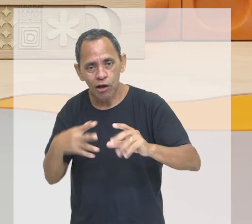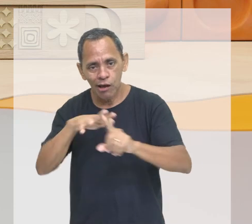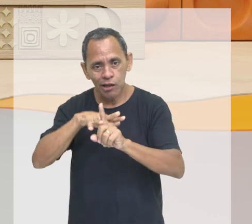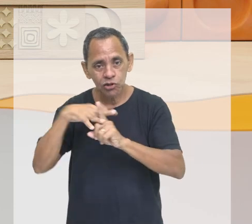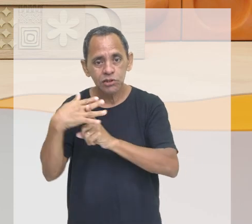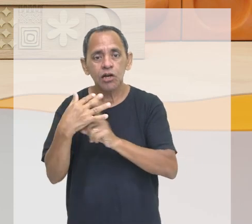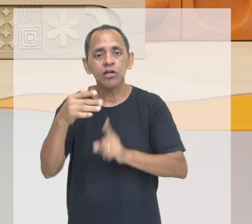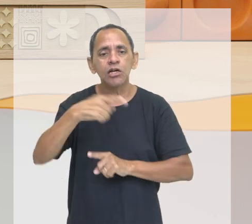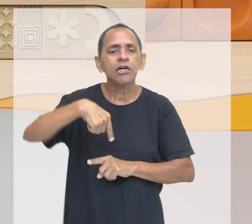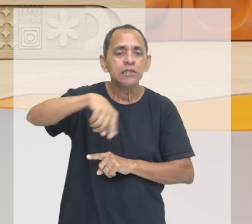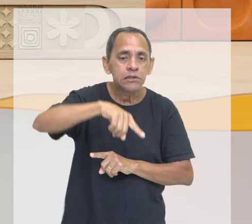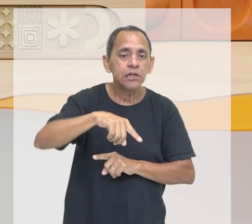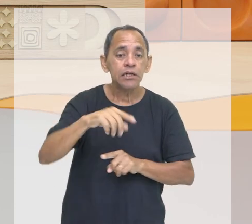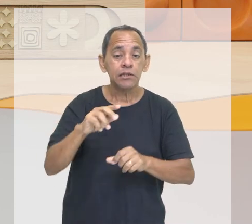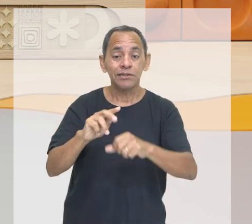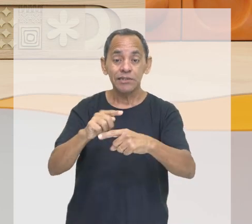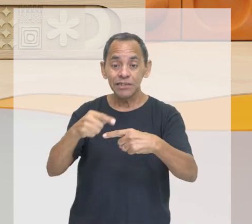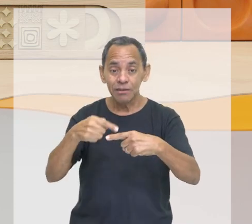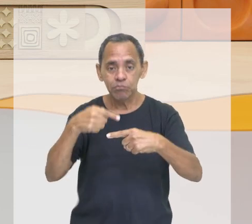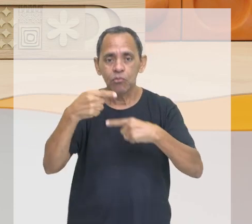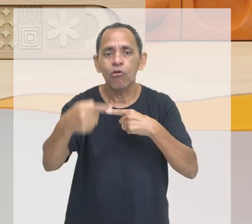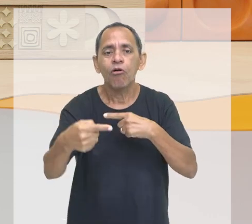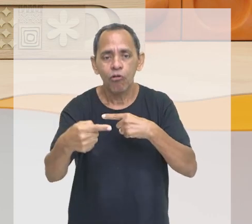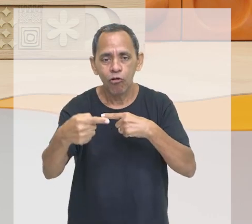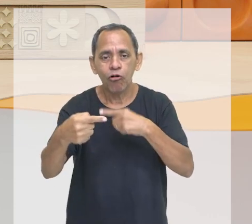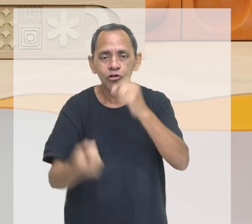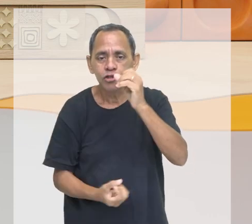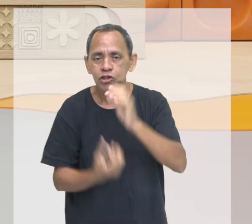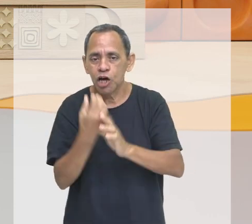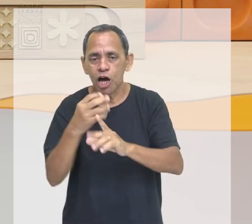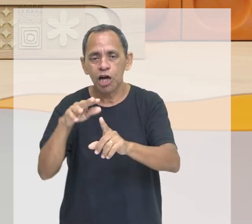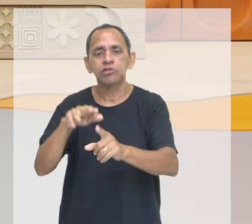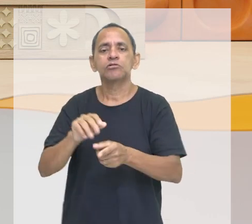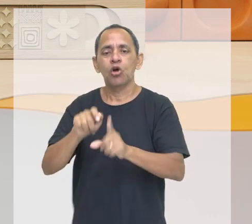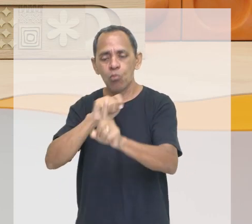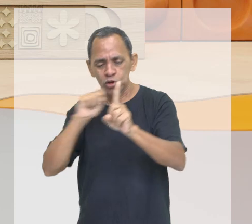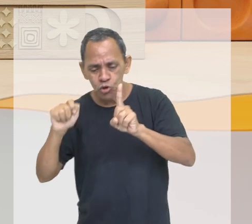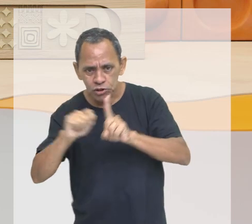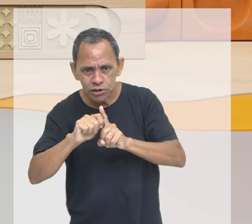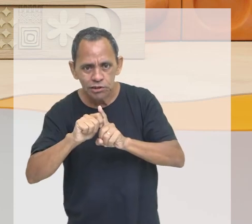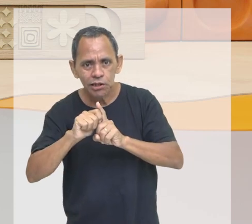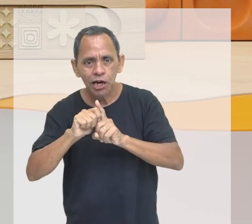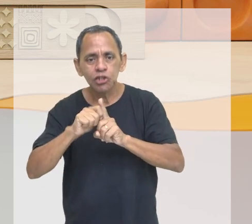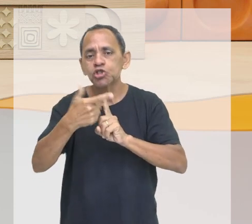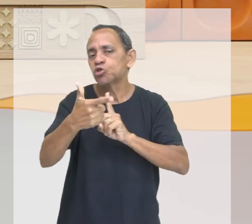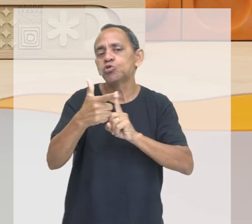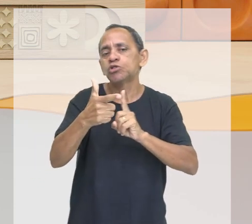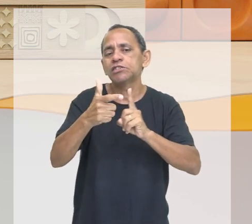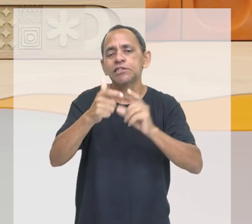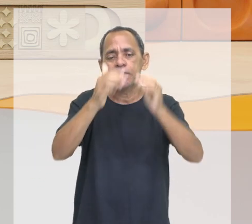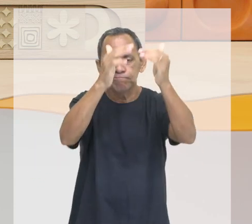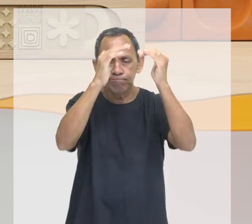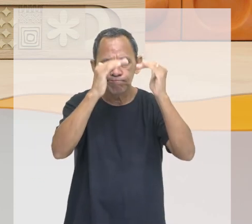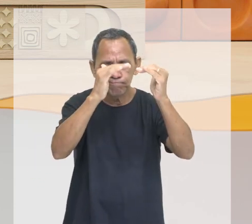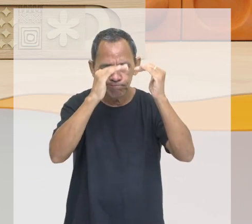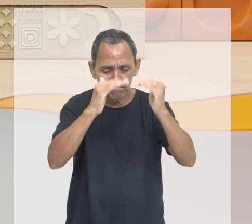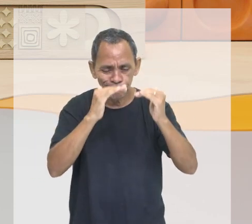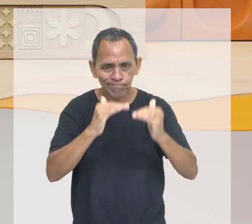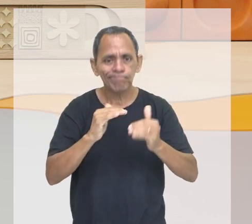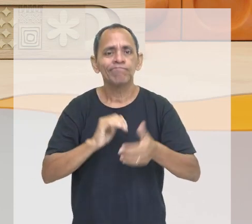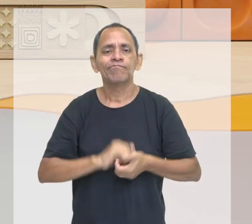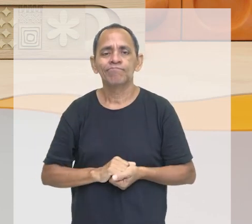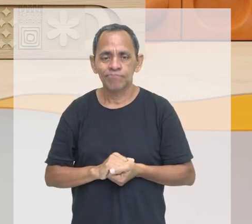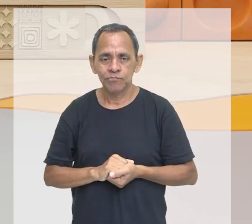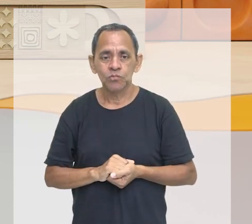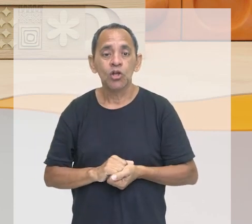E, posteriormente, seria implantado uma sociedade sem classes e sem desigualdade social. Essa